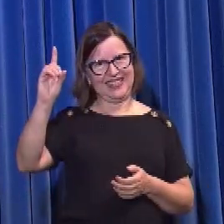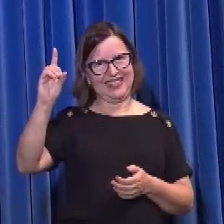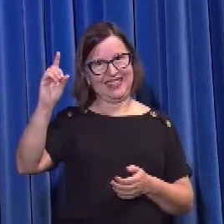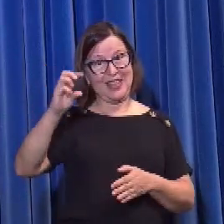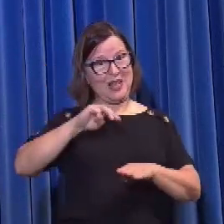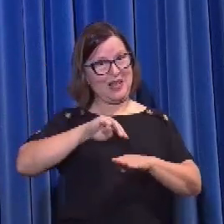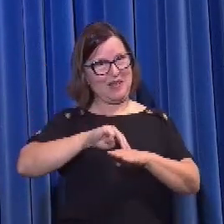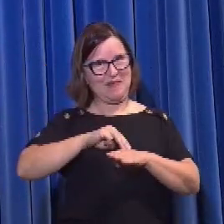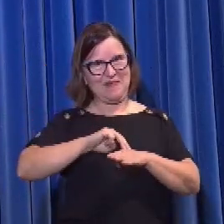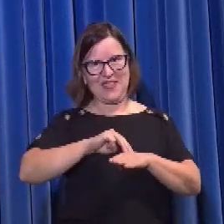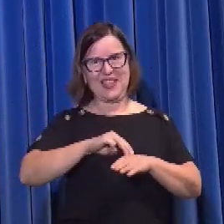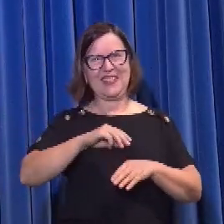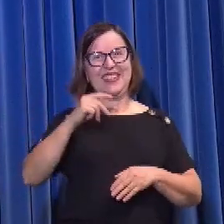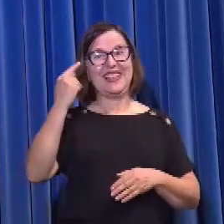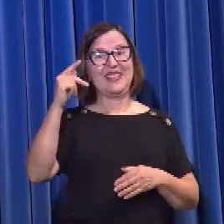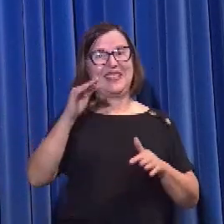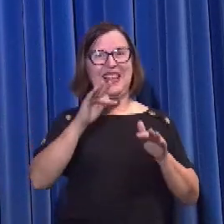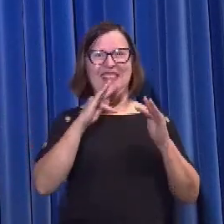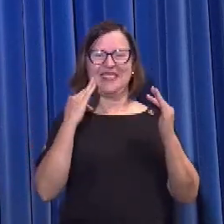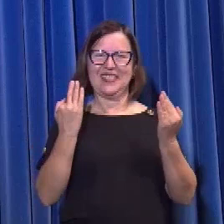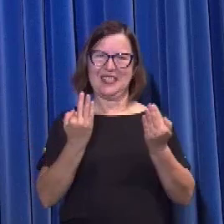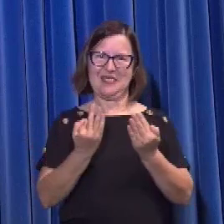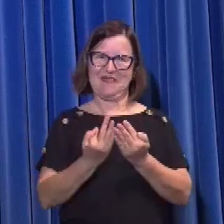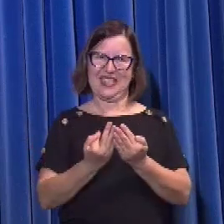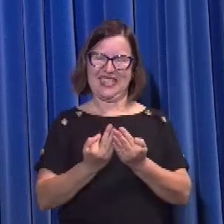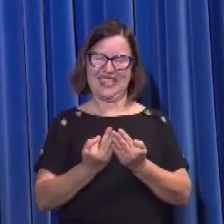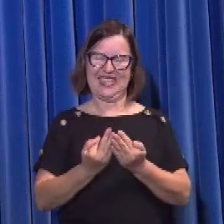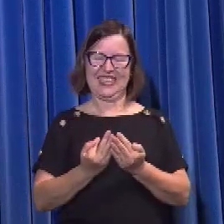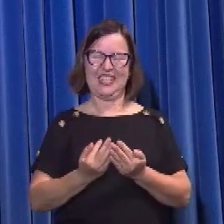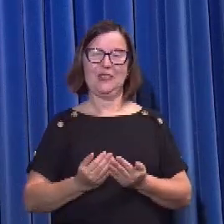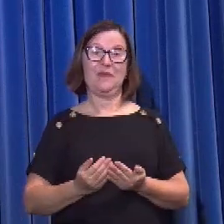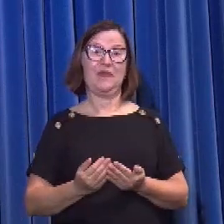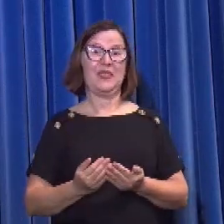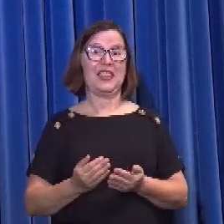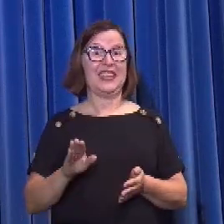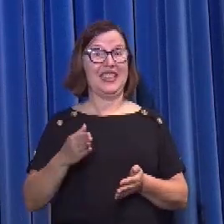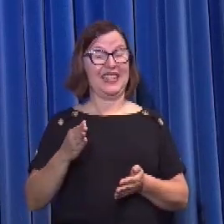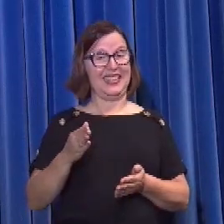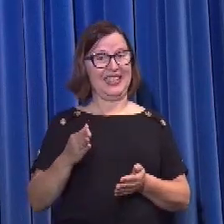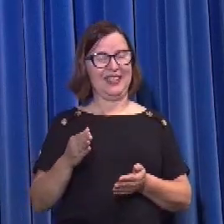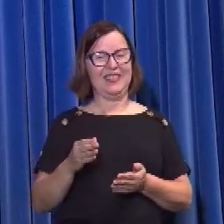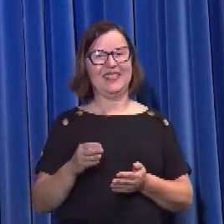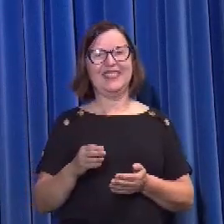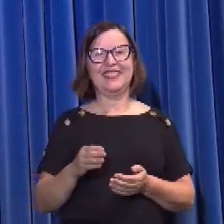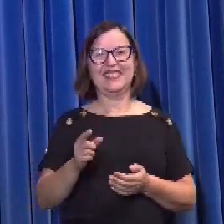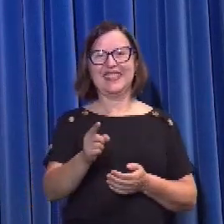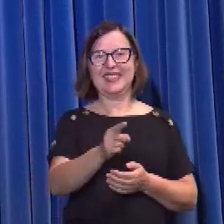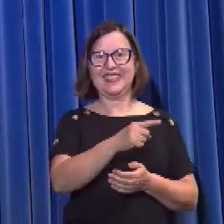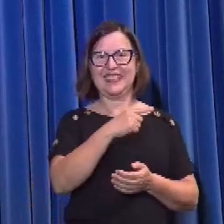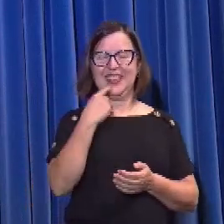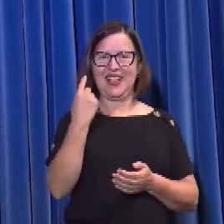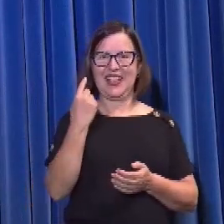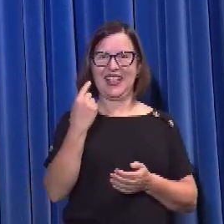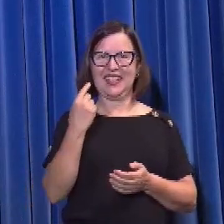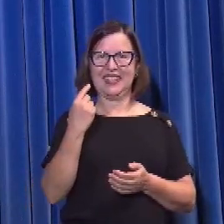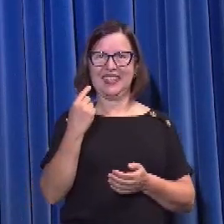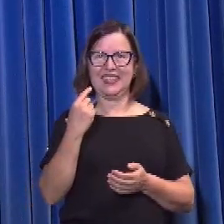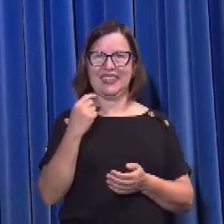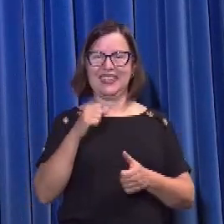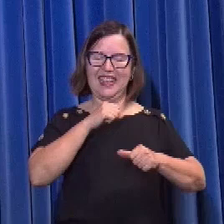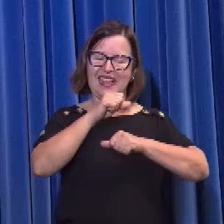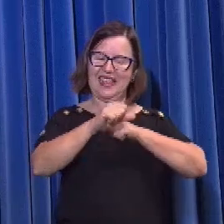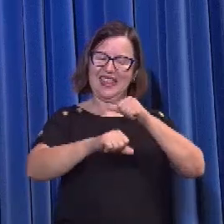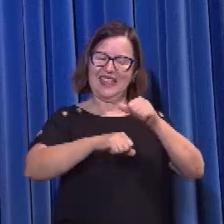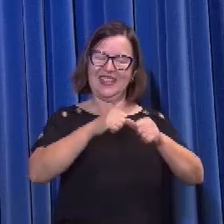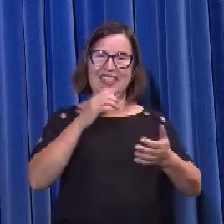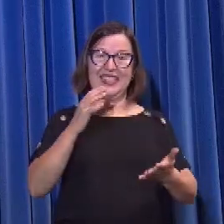sua família. E como tais, estamos sendo restaurados,